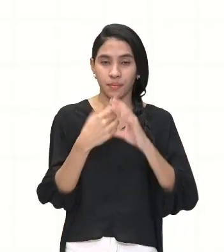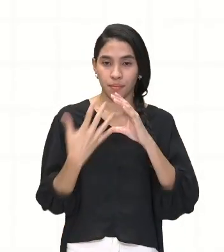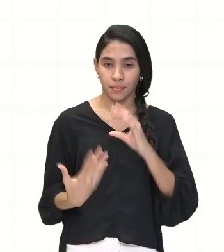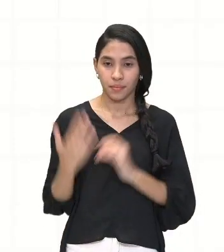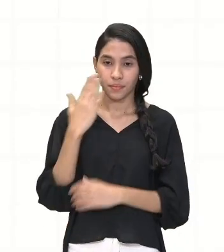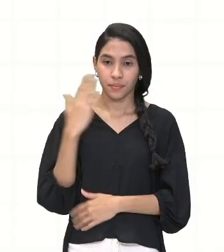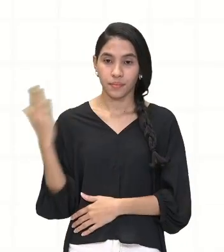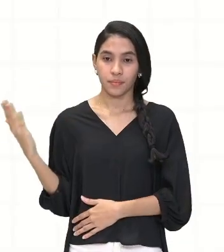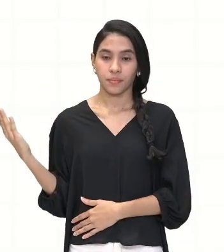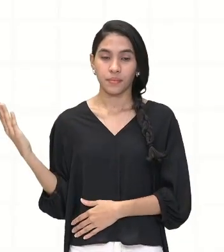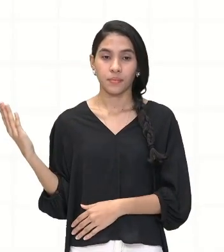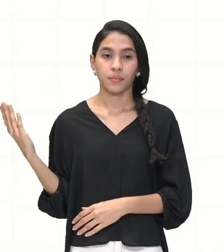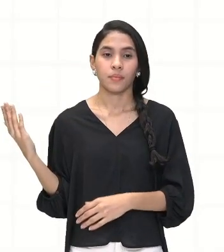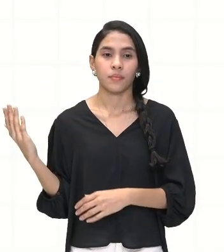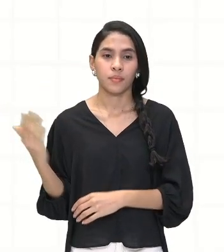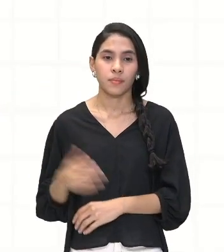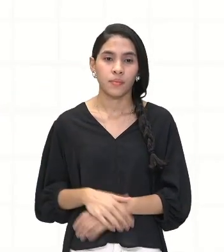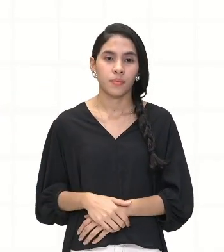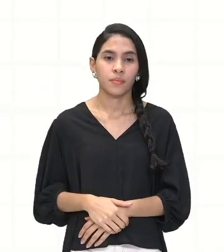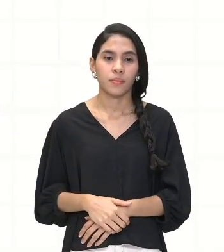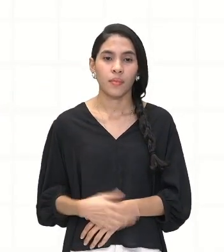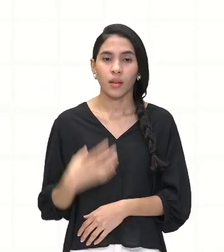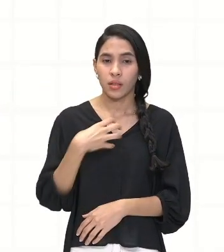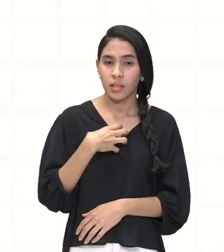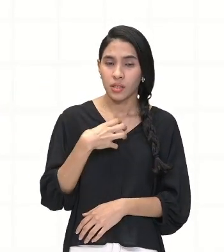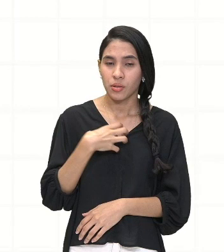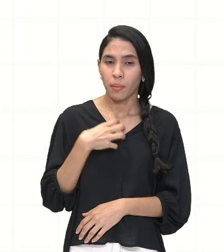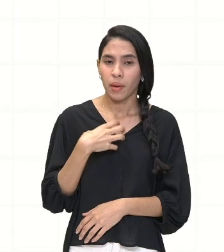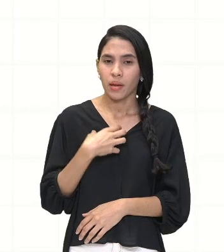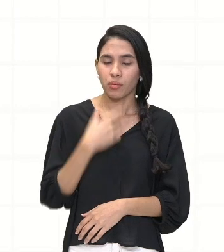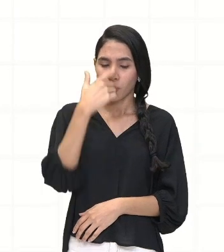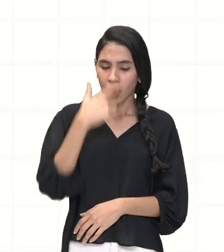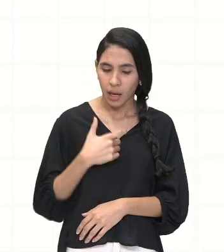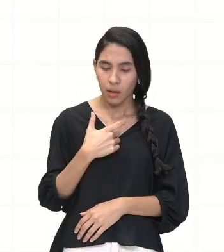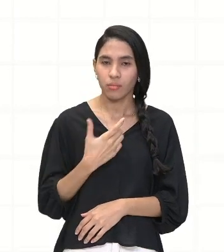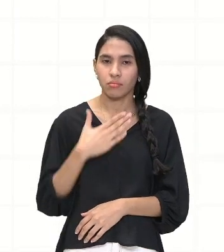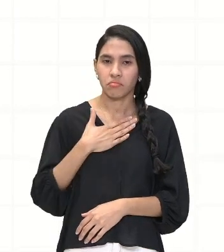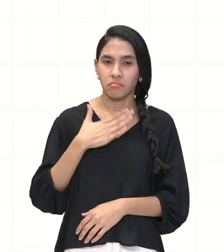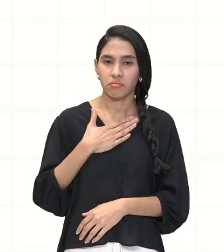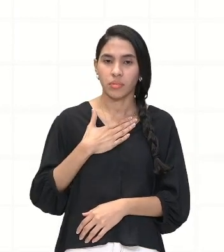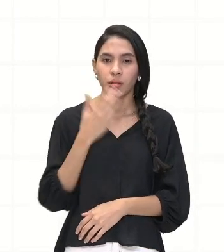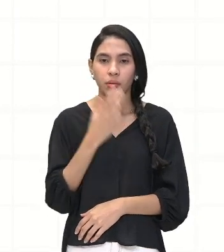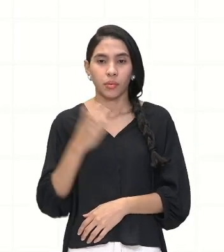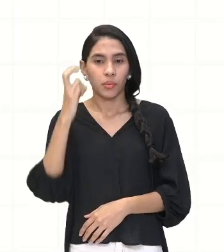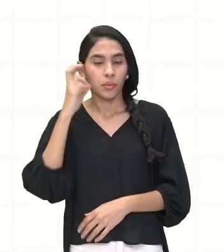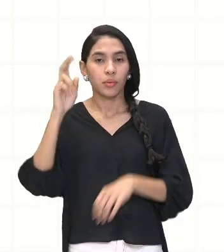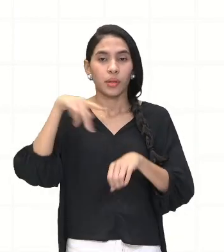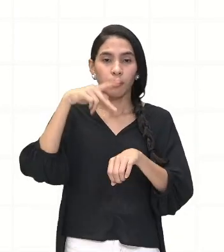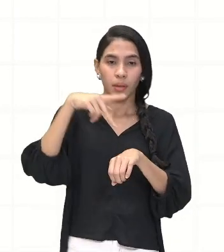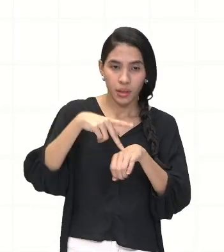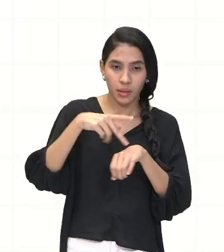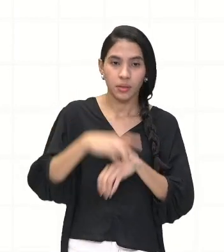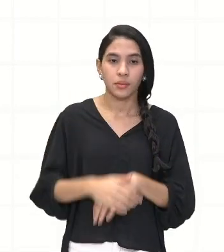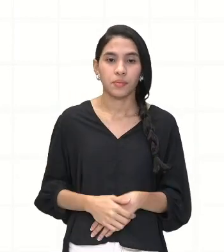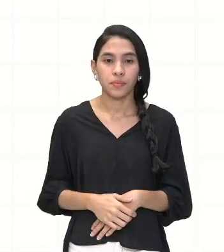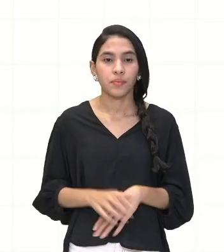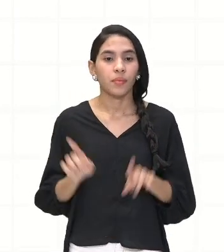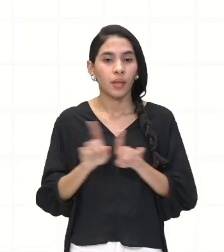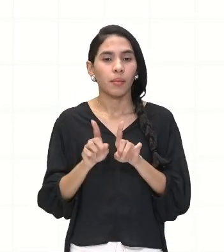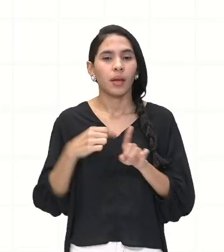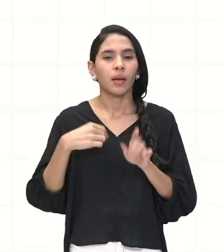do nacionalismo. É um sentimento de pertencimento à cultura de um país e